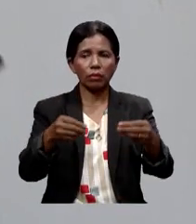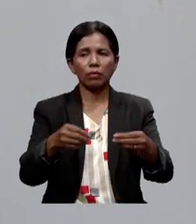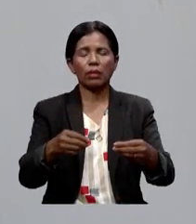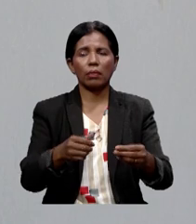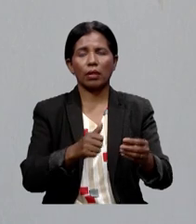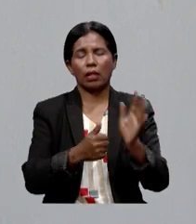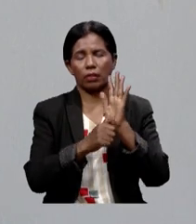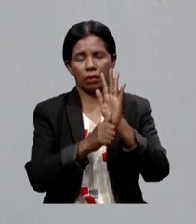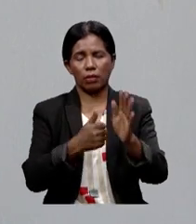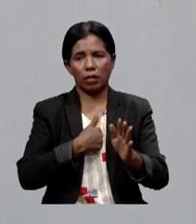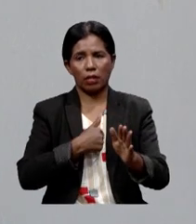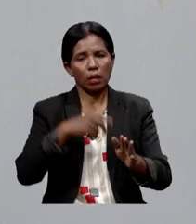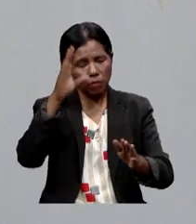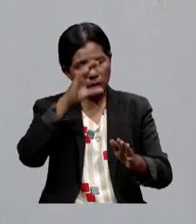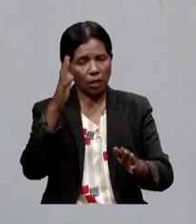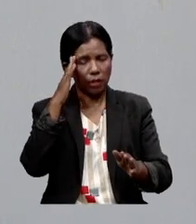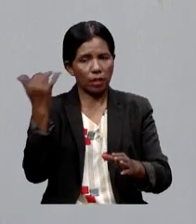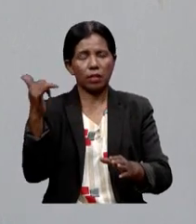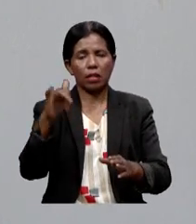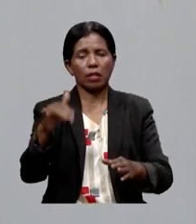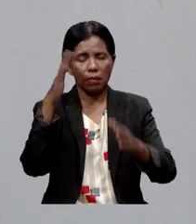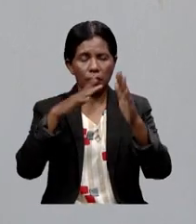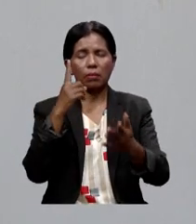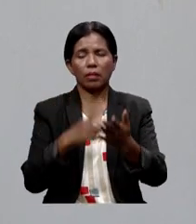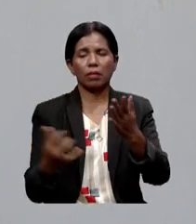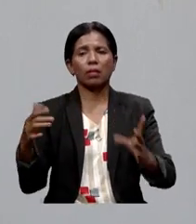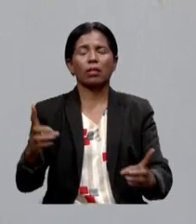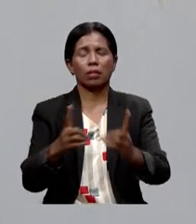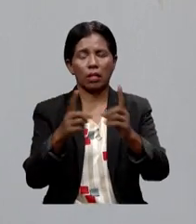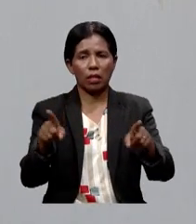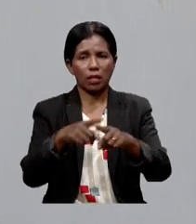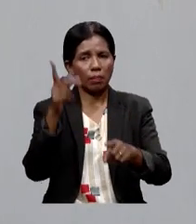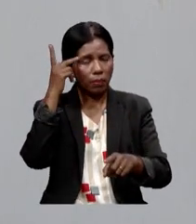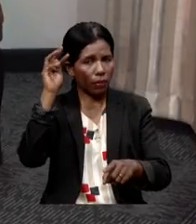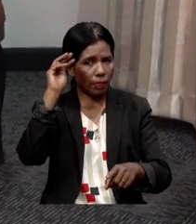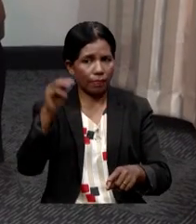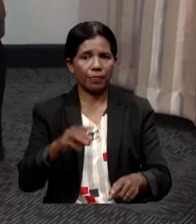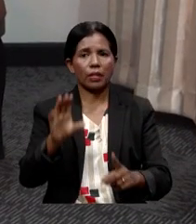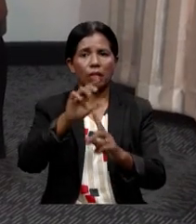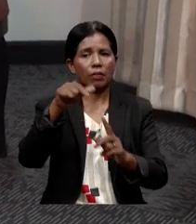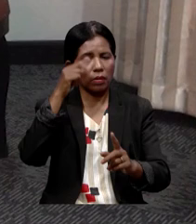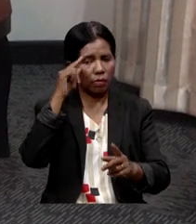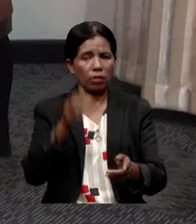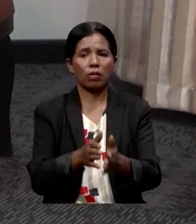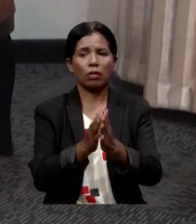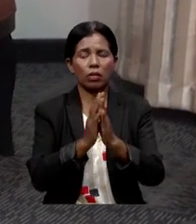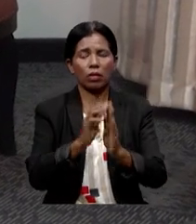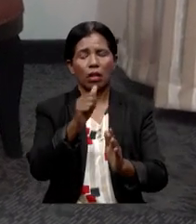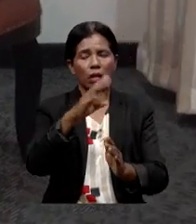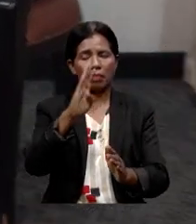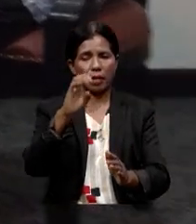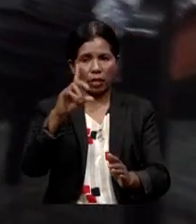ambasir e buka ten sirnia situação anessa orientação senhor primeiro ministro além de nesse fi governo moço suba abriu